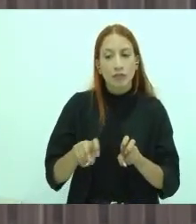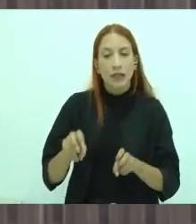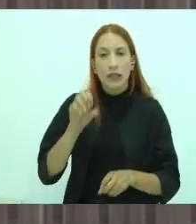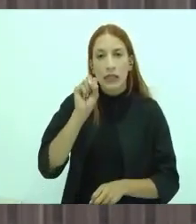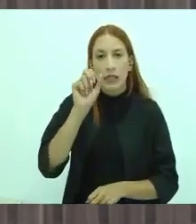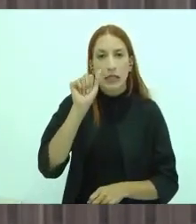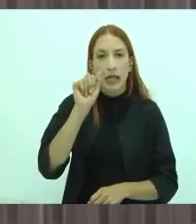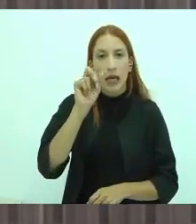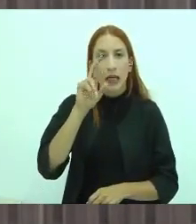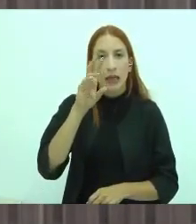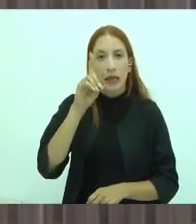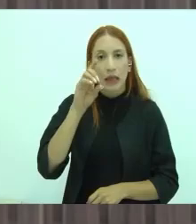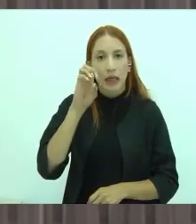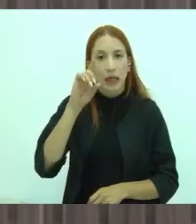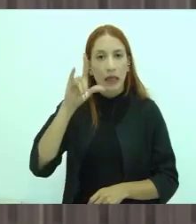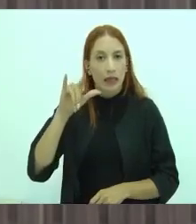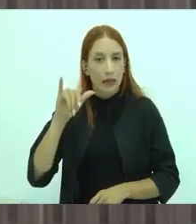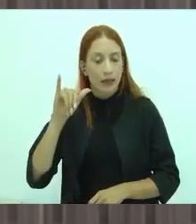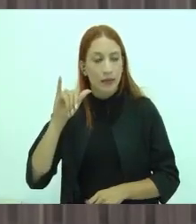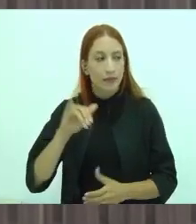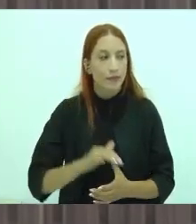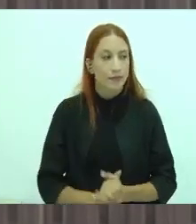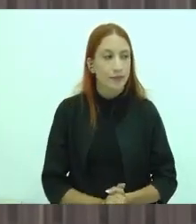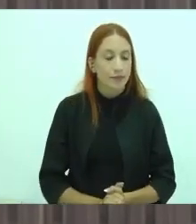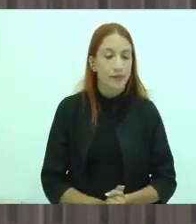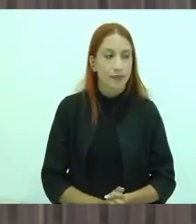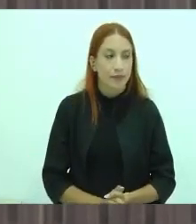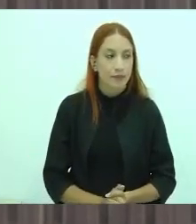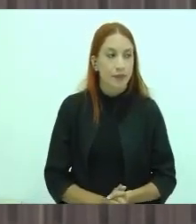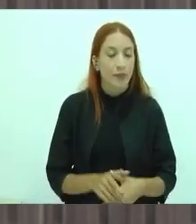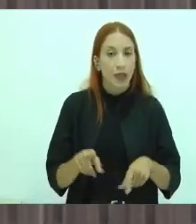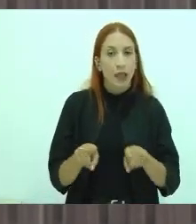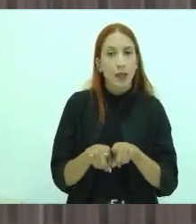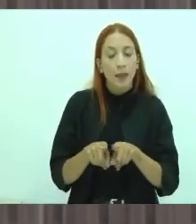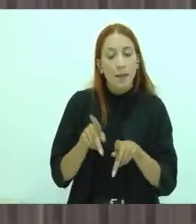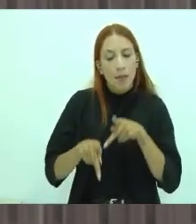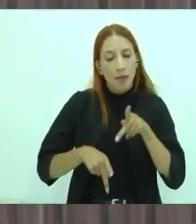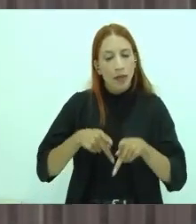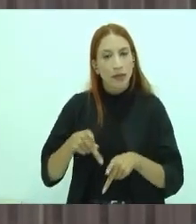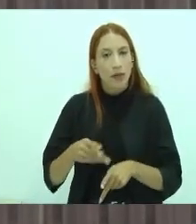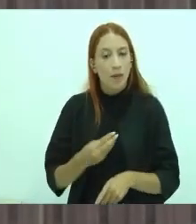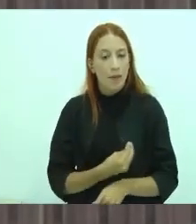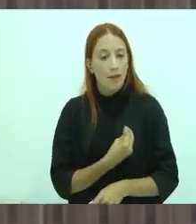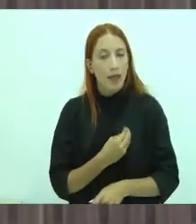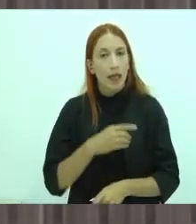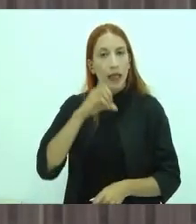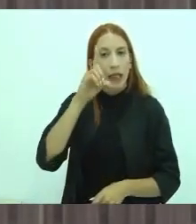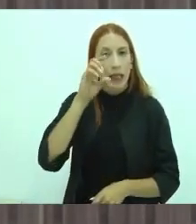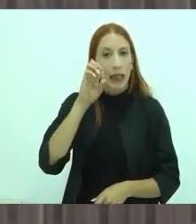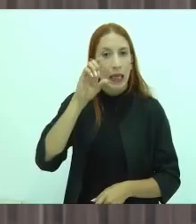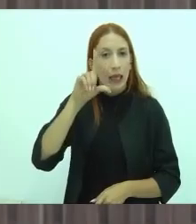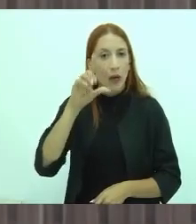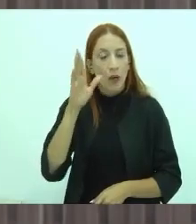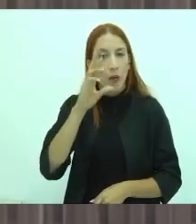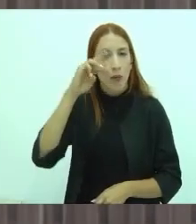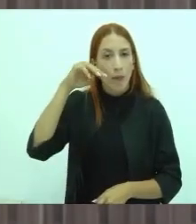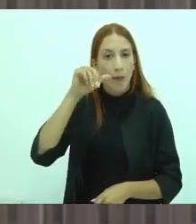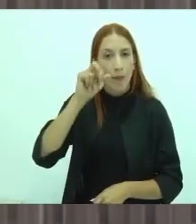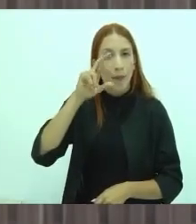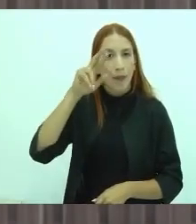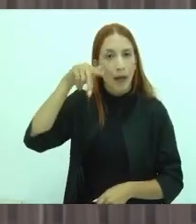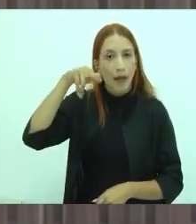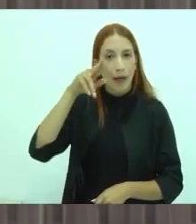essa casa cumprimentar o público presente em nome do meu amigo del marques suplente de